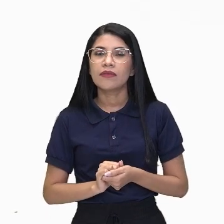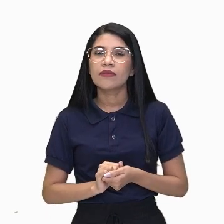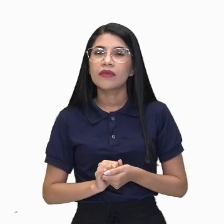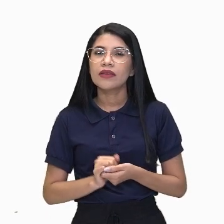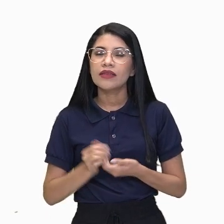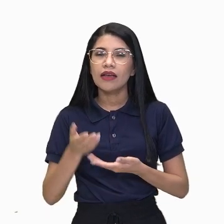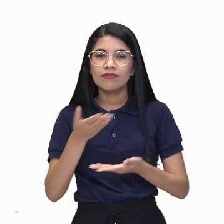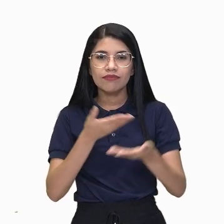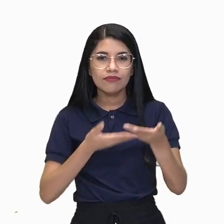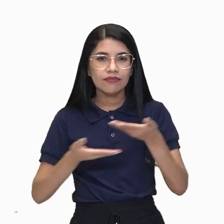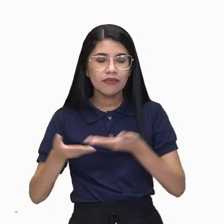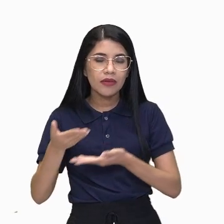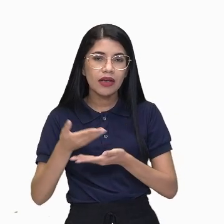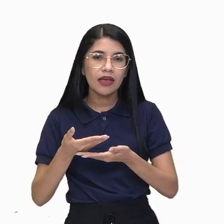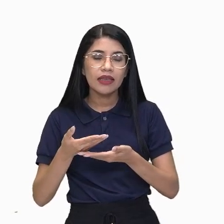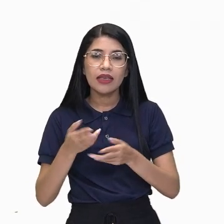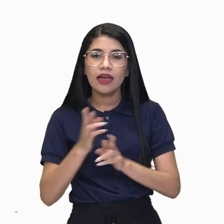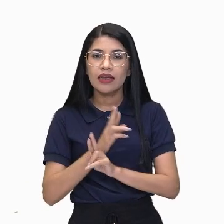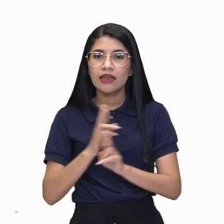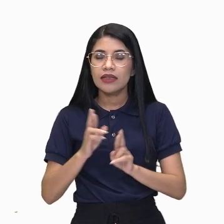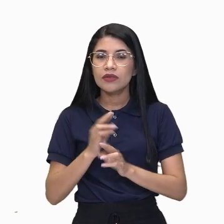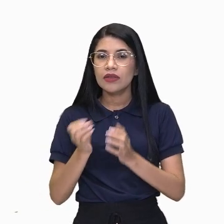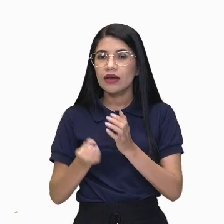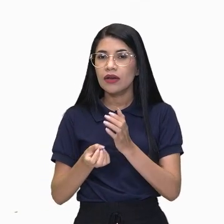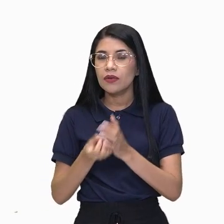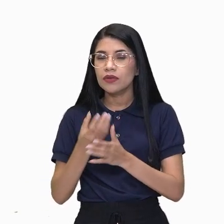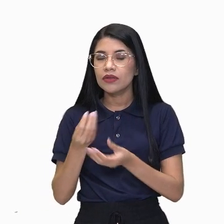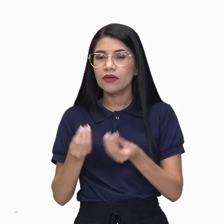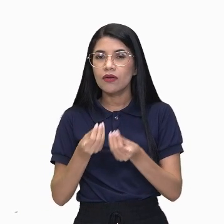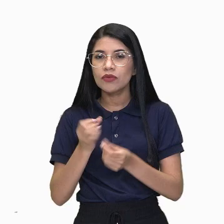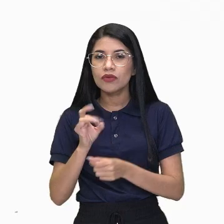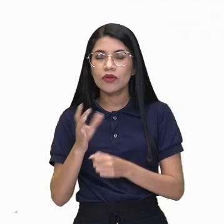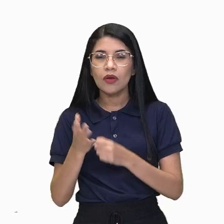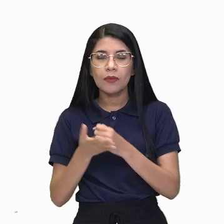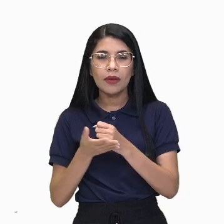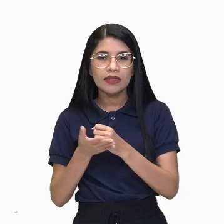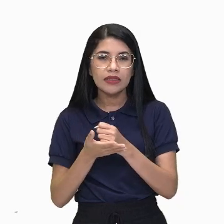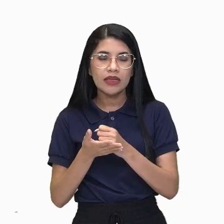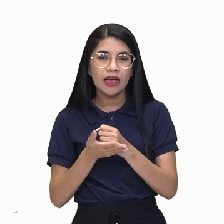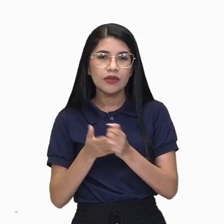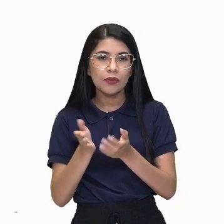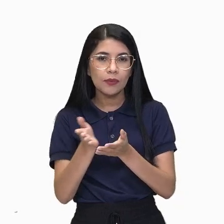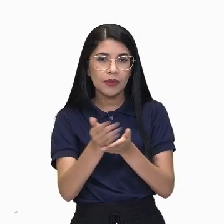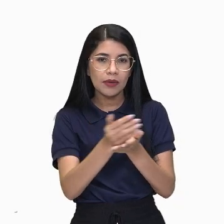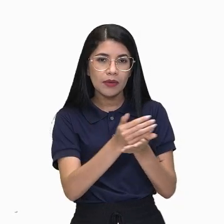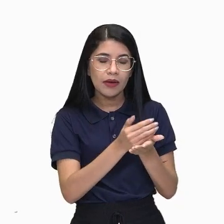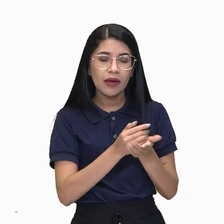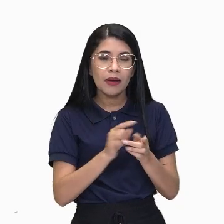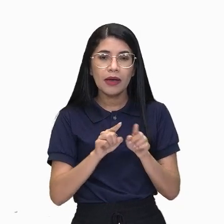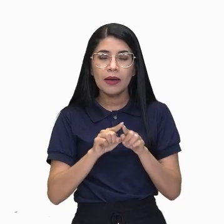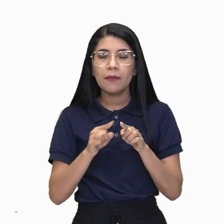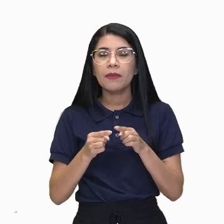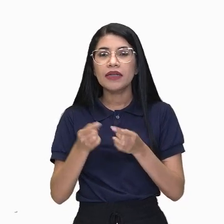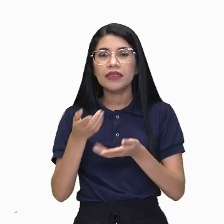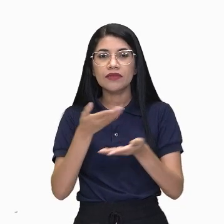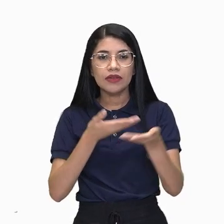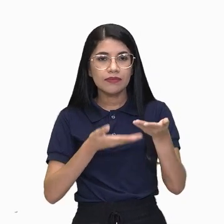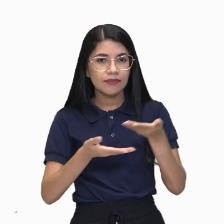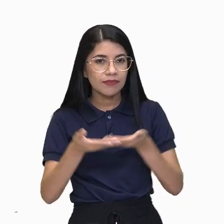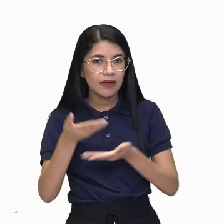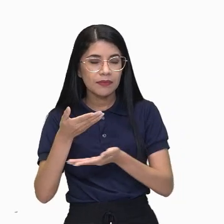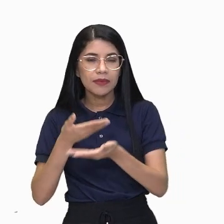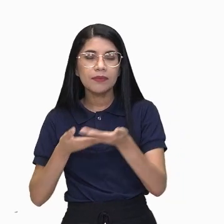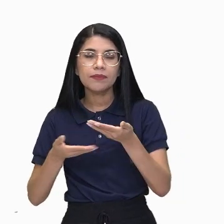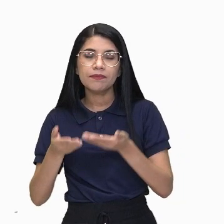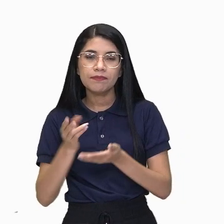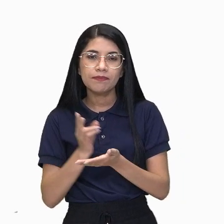as relações não são construídas com base na acumulação, mas na troca mútua e